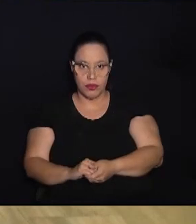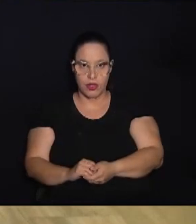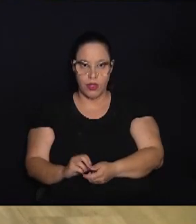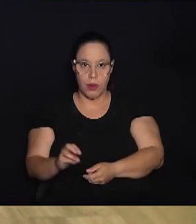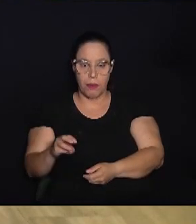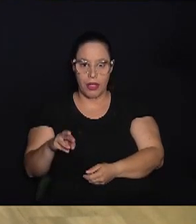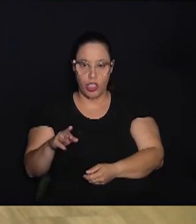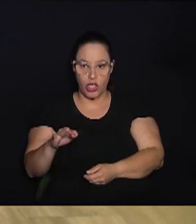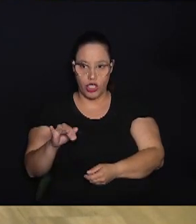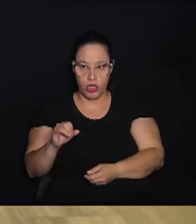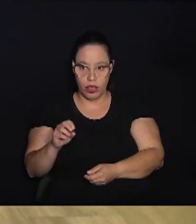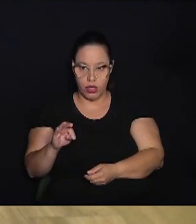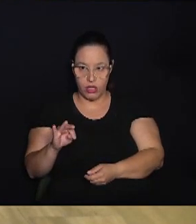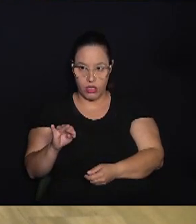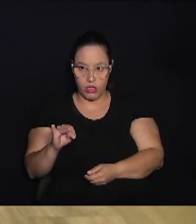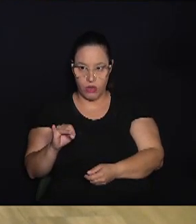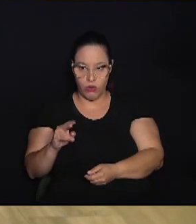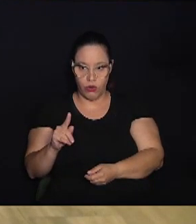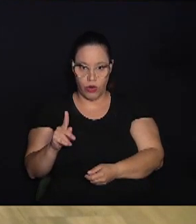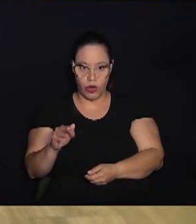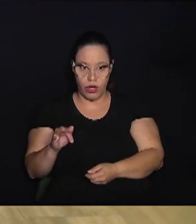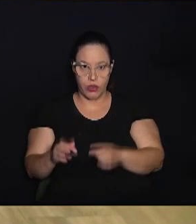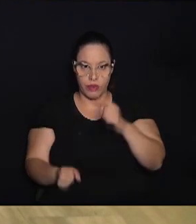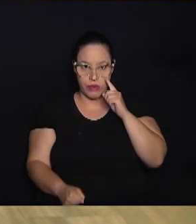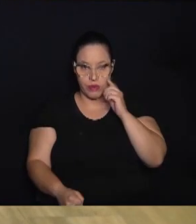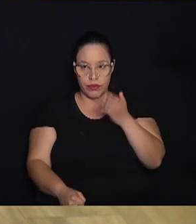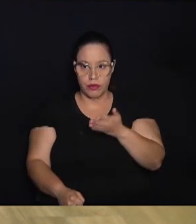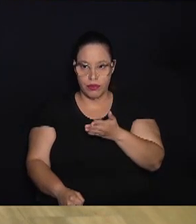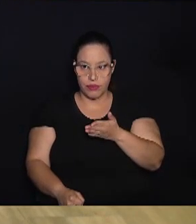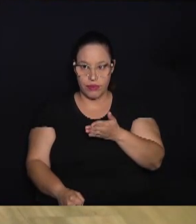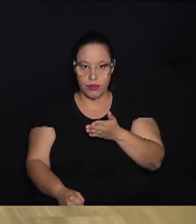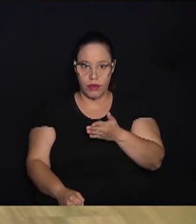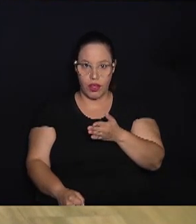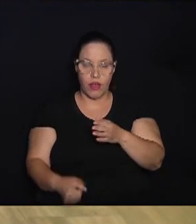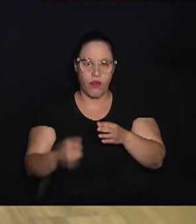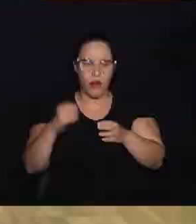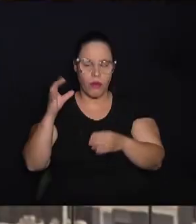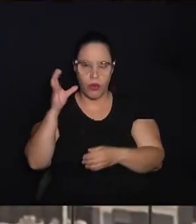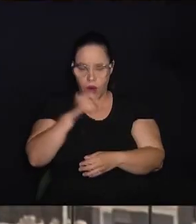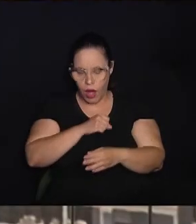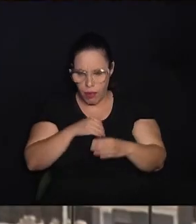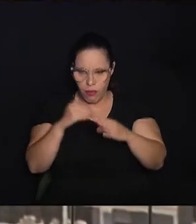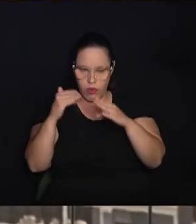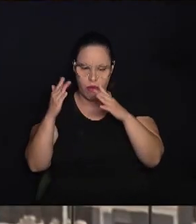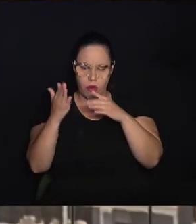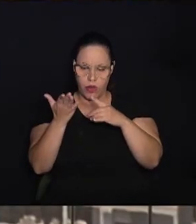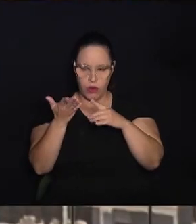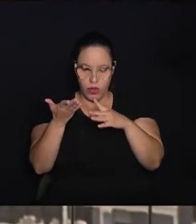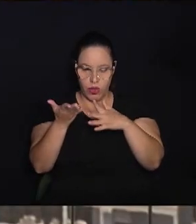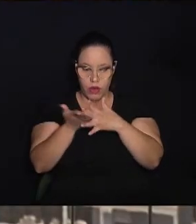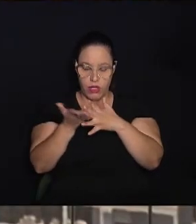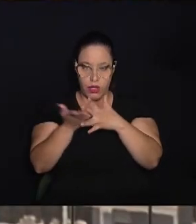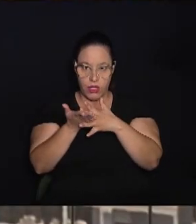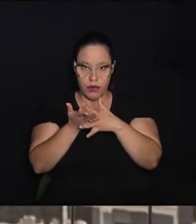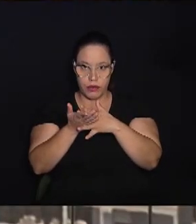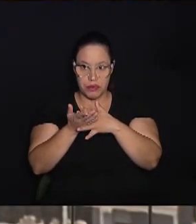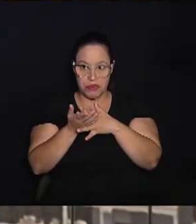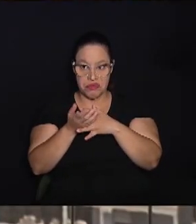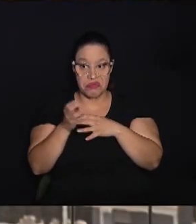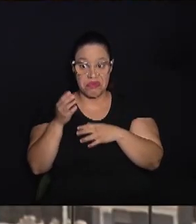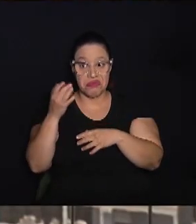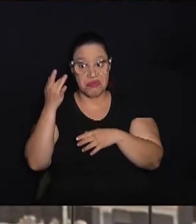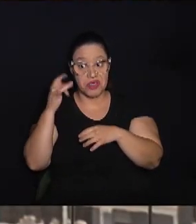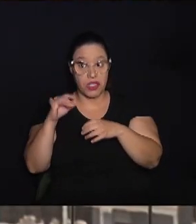www.mio.com é isso né exatamente Então a gente vai para um rápido intervalo você continua aqui com a gente não esquece de mandar a sua